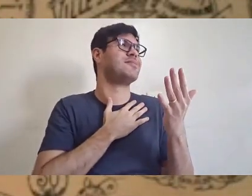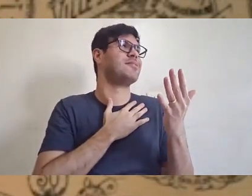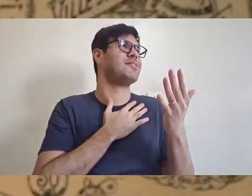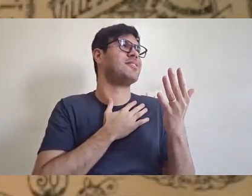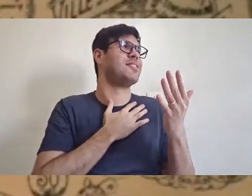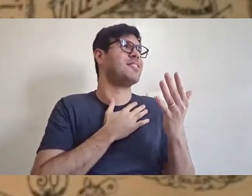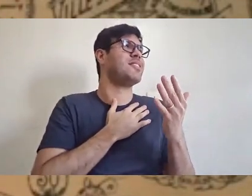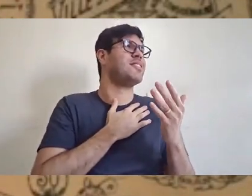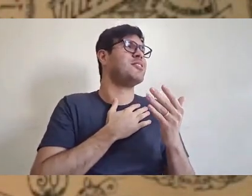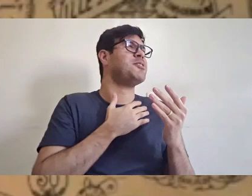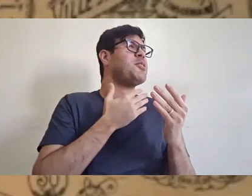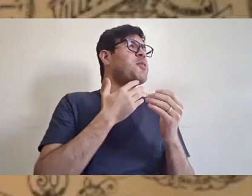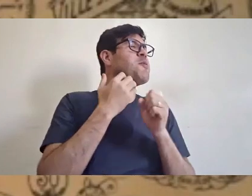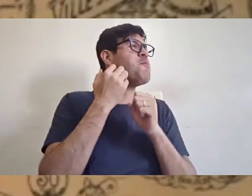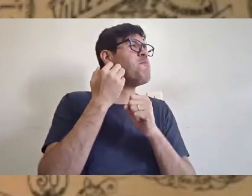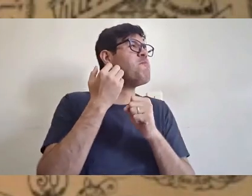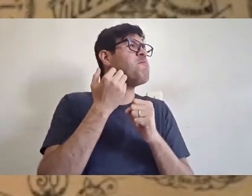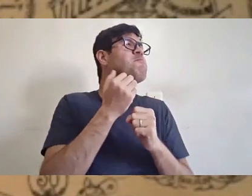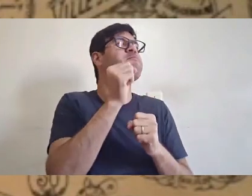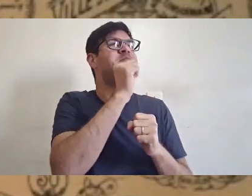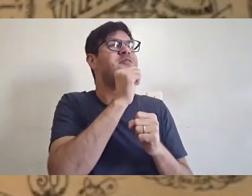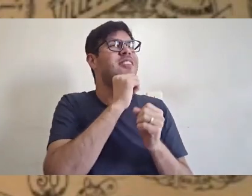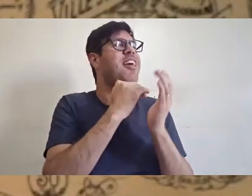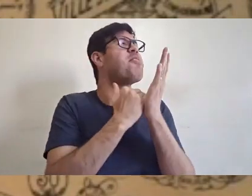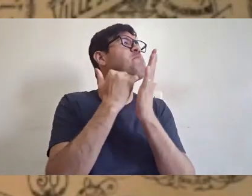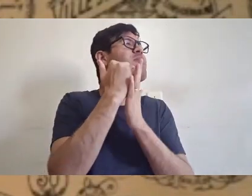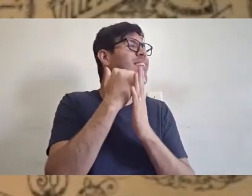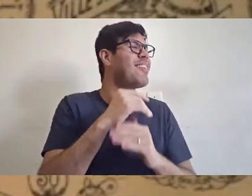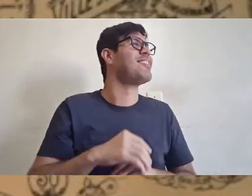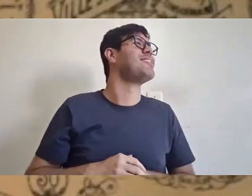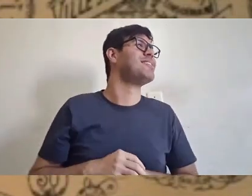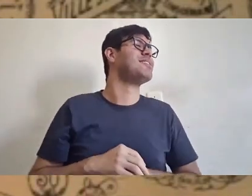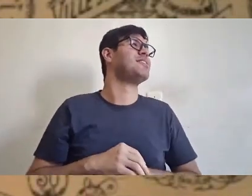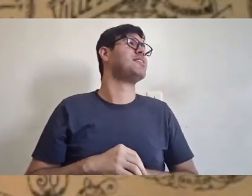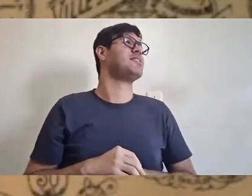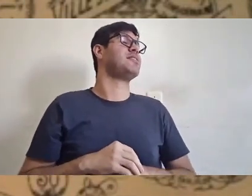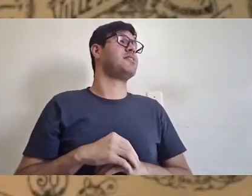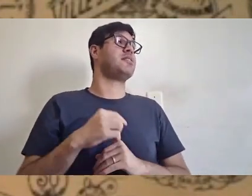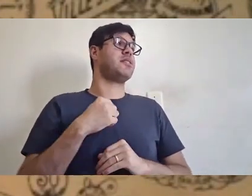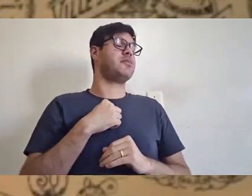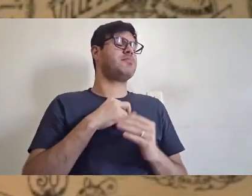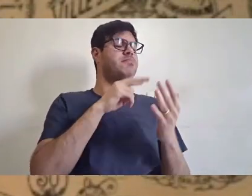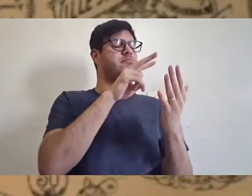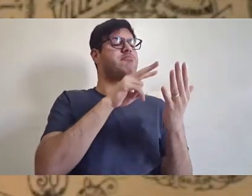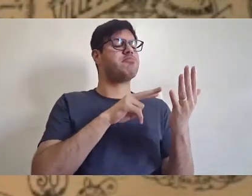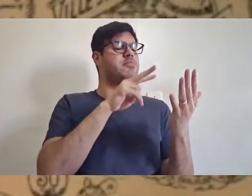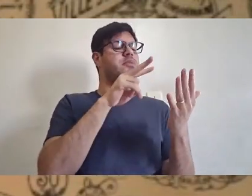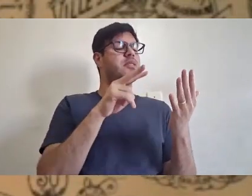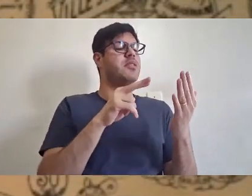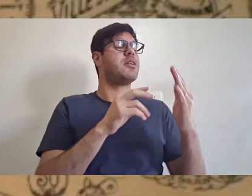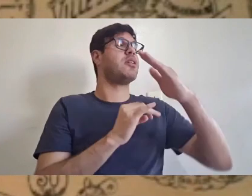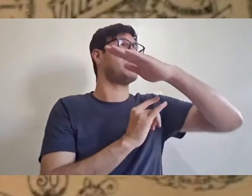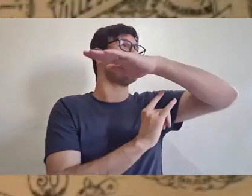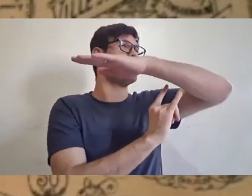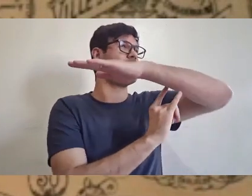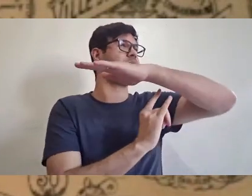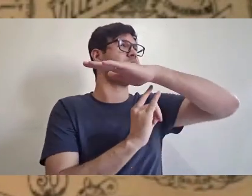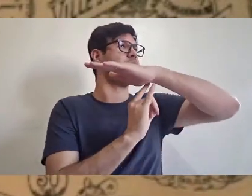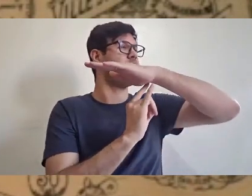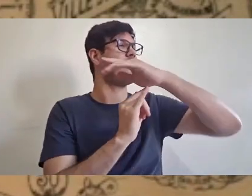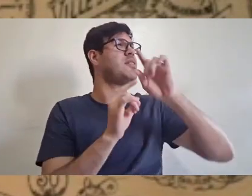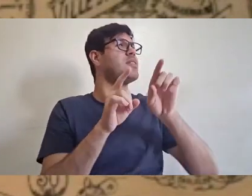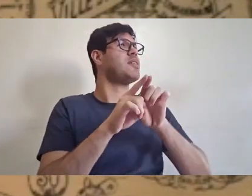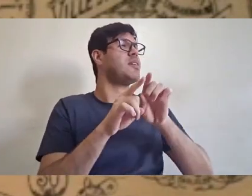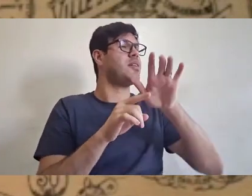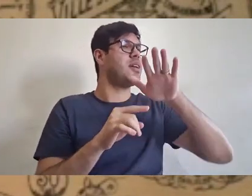mais antigos, inclusive. E eu li que a Ponte estava à procura de uma